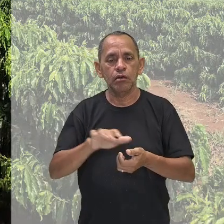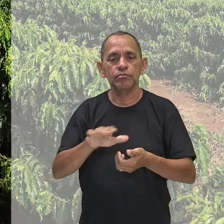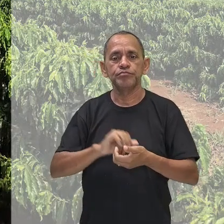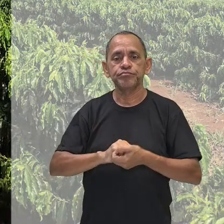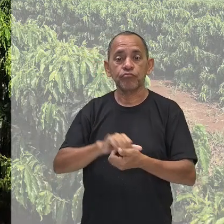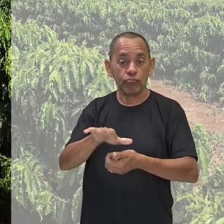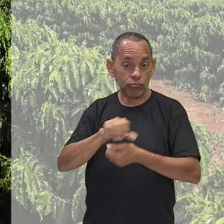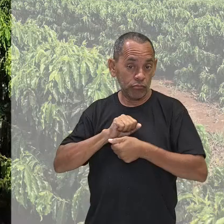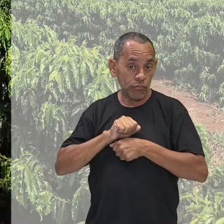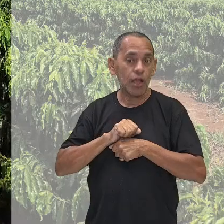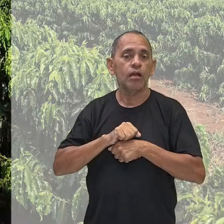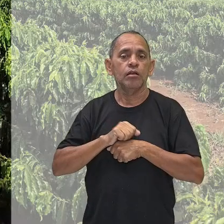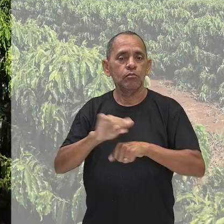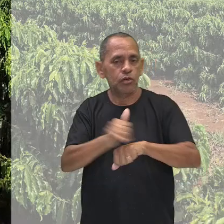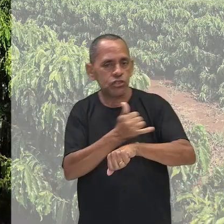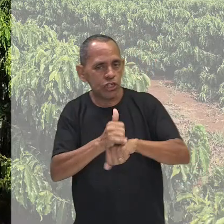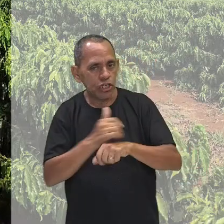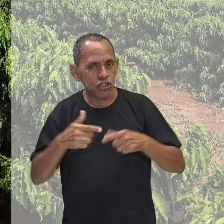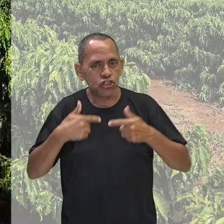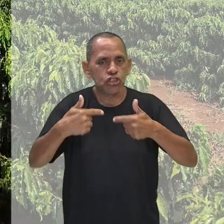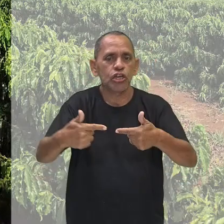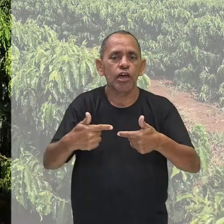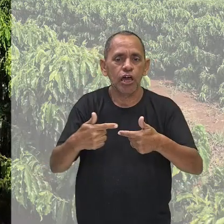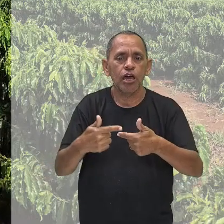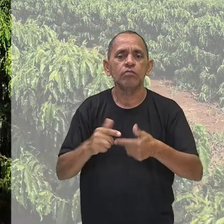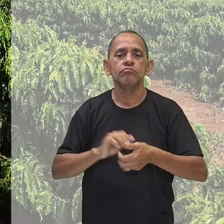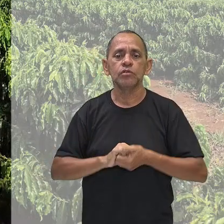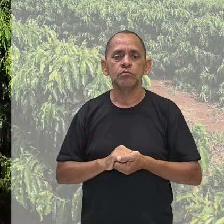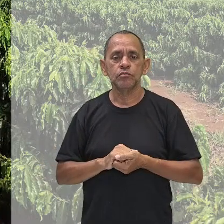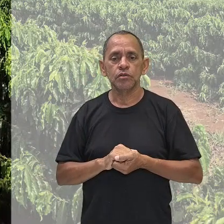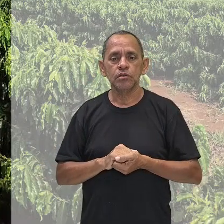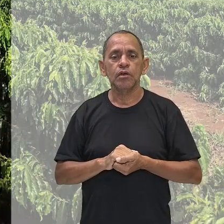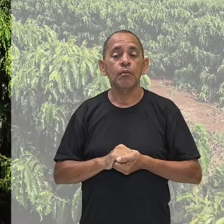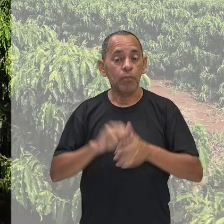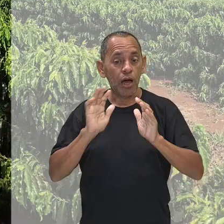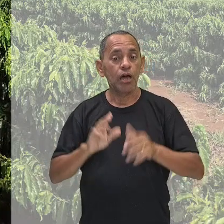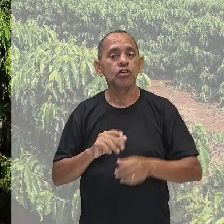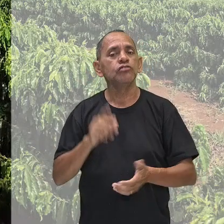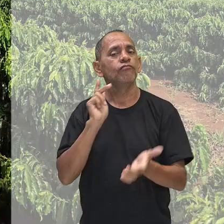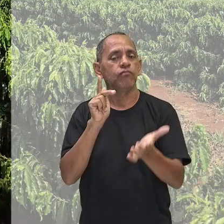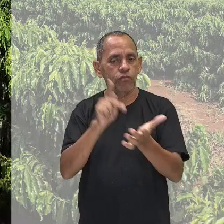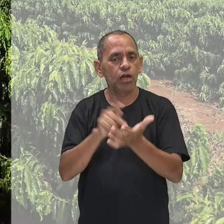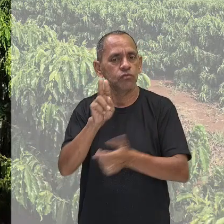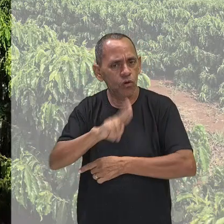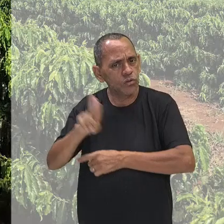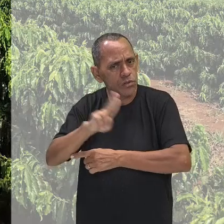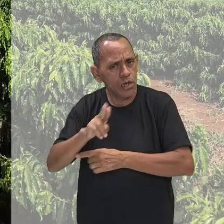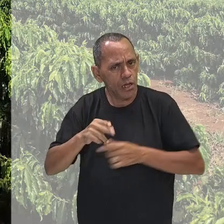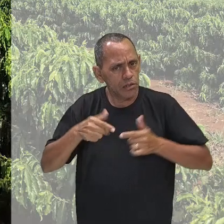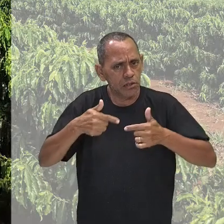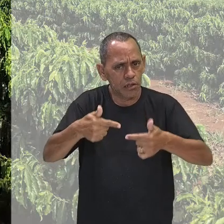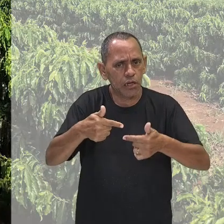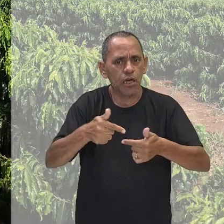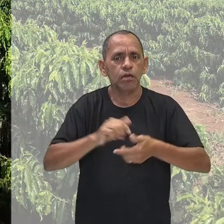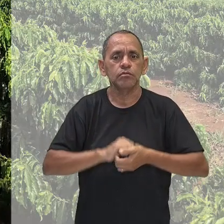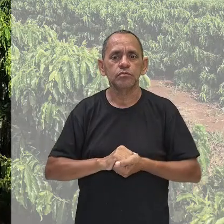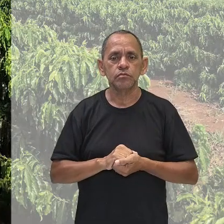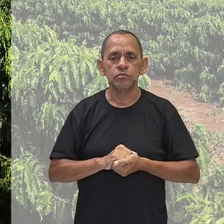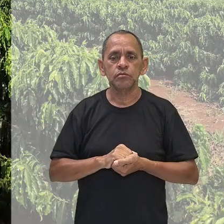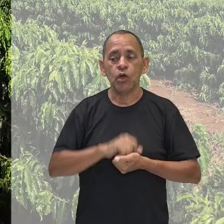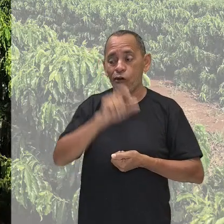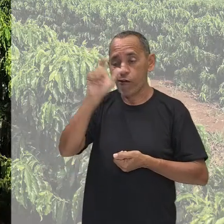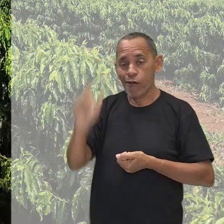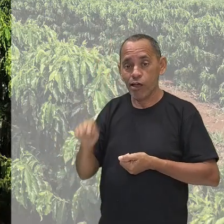tática de guerra um pouco controversa, mas que de fato foi utilizado ali na Guerra do Paraguai. Gente, o Duque de